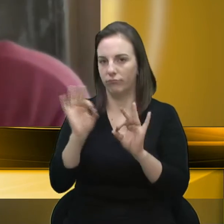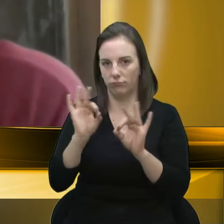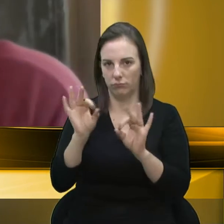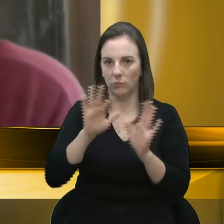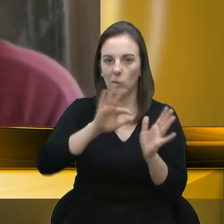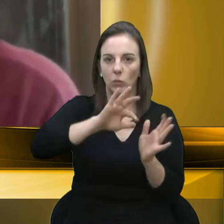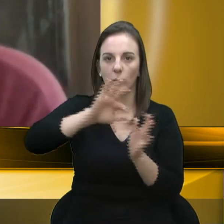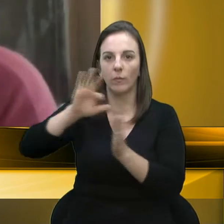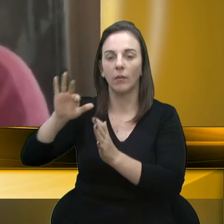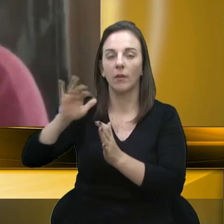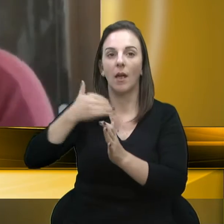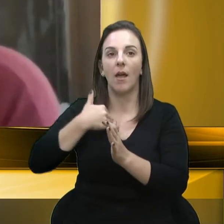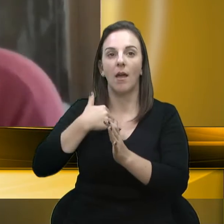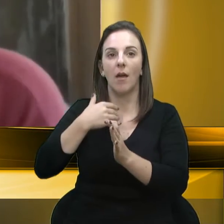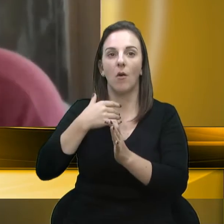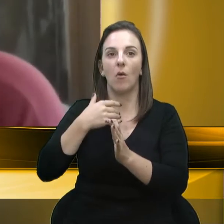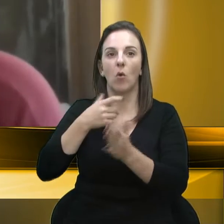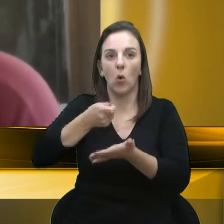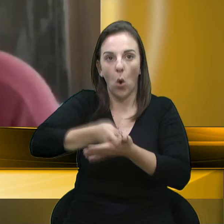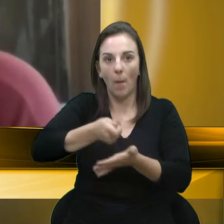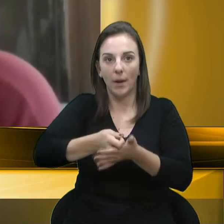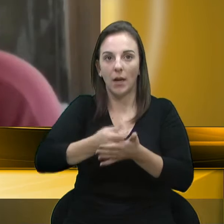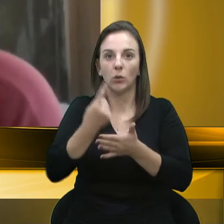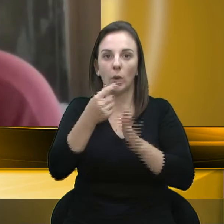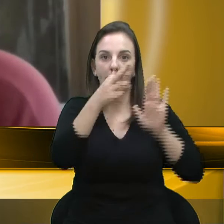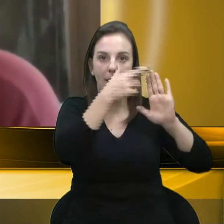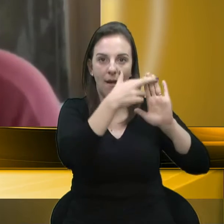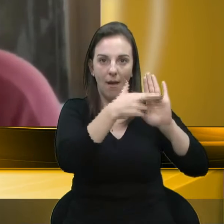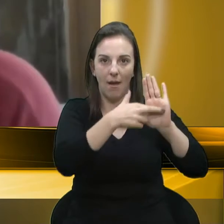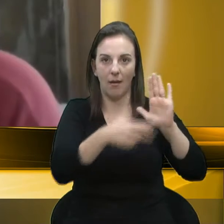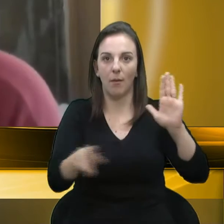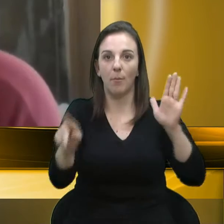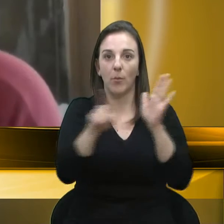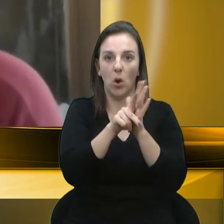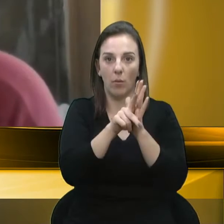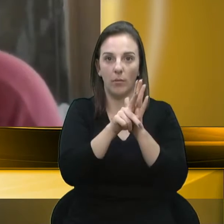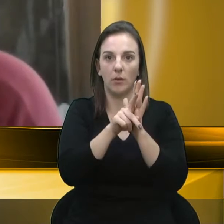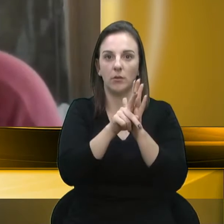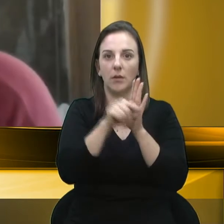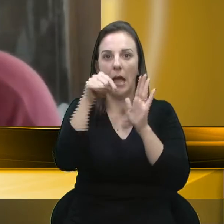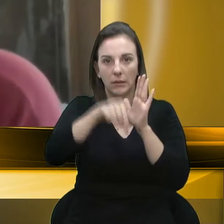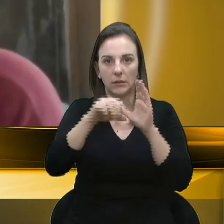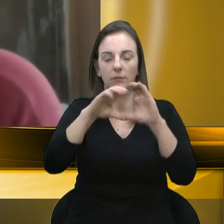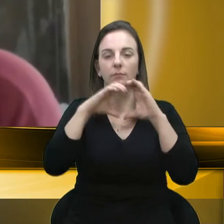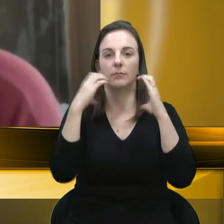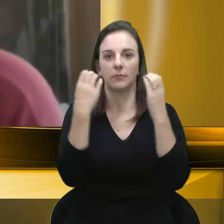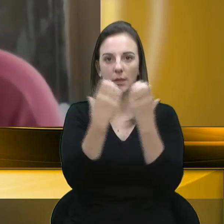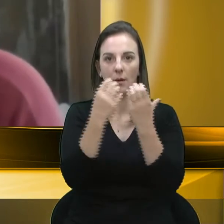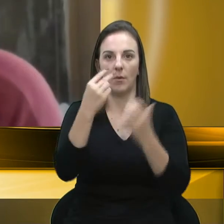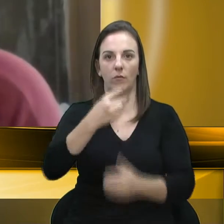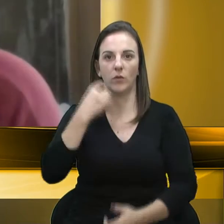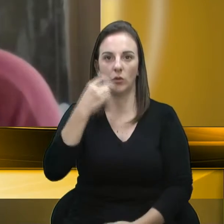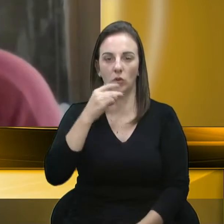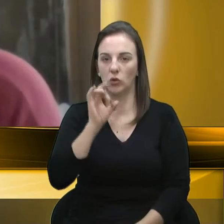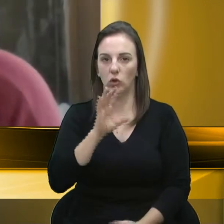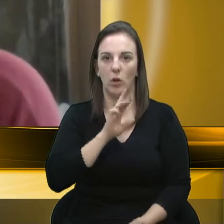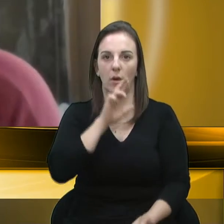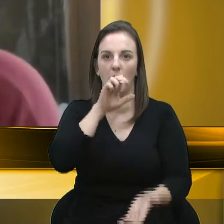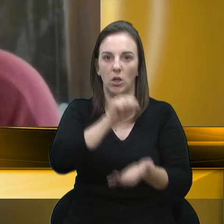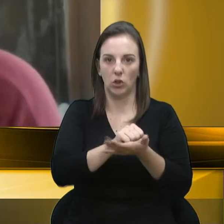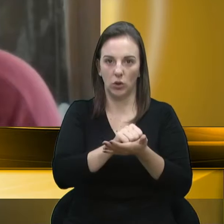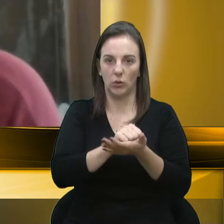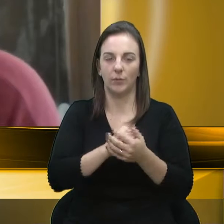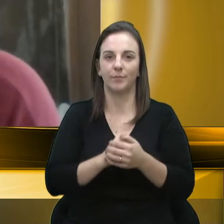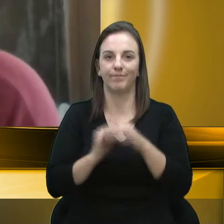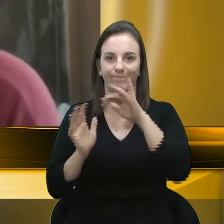um dispositivo que está regulamentado aqui na Câmara. Então, só para deixar esse registro. Mas o tema que eu